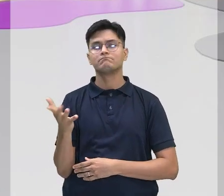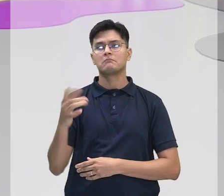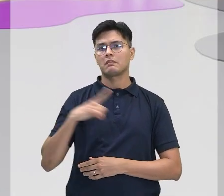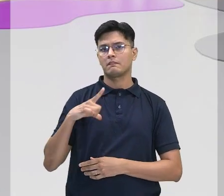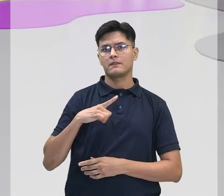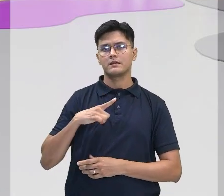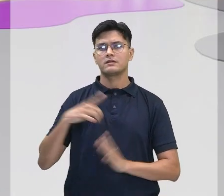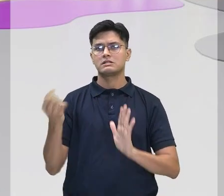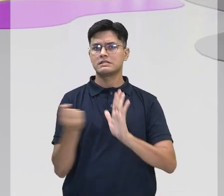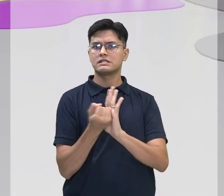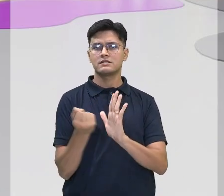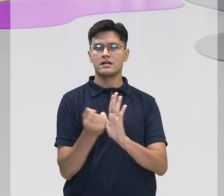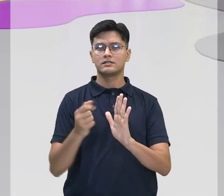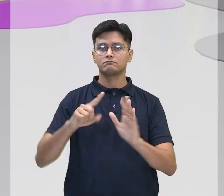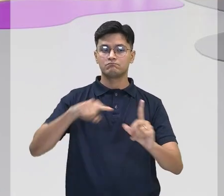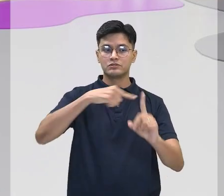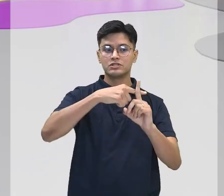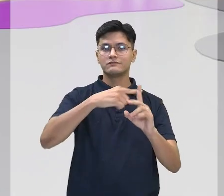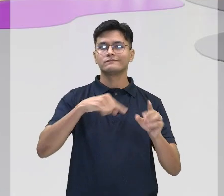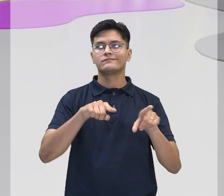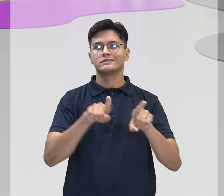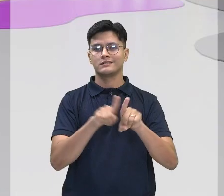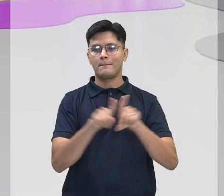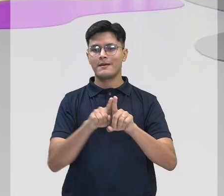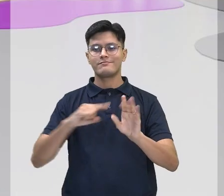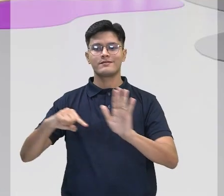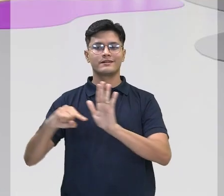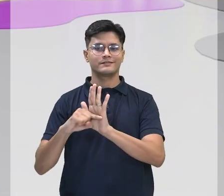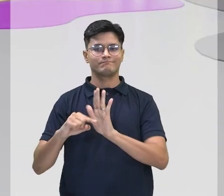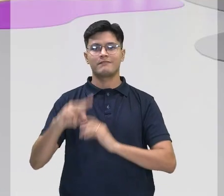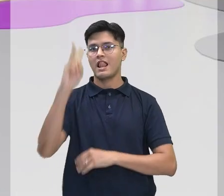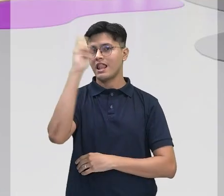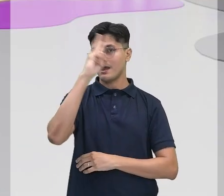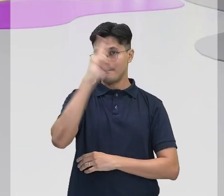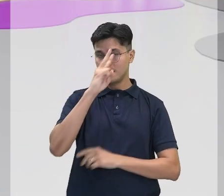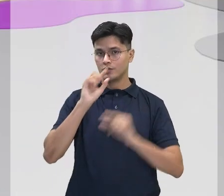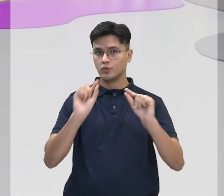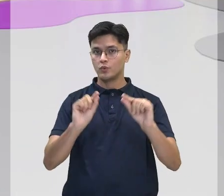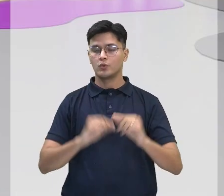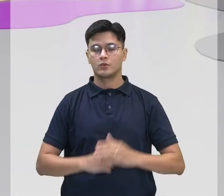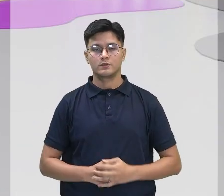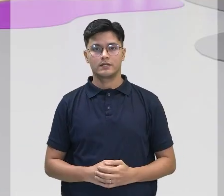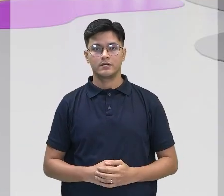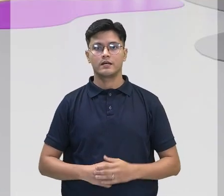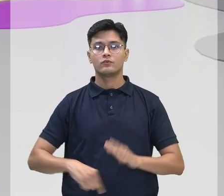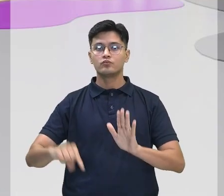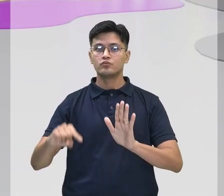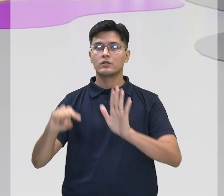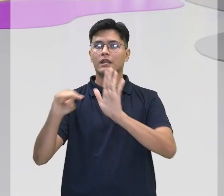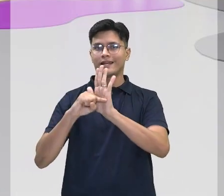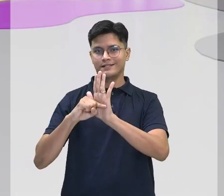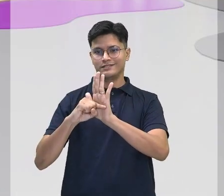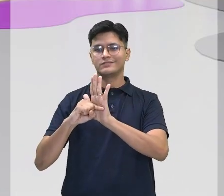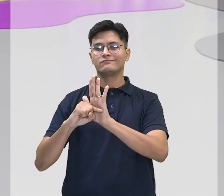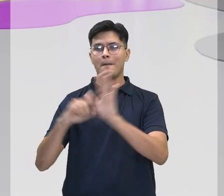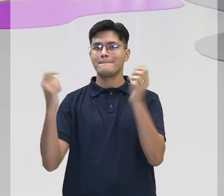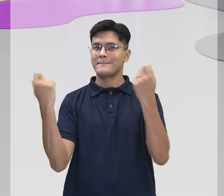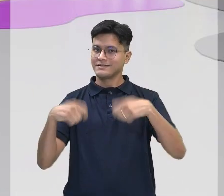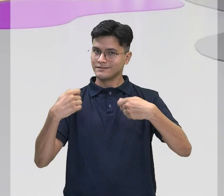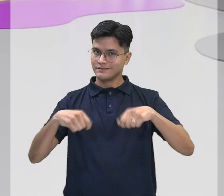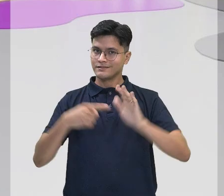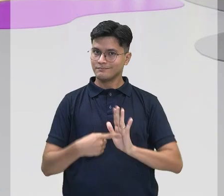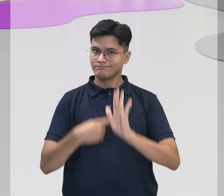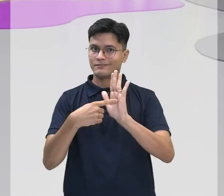sinais negativos. Lembrando que o sinal negativo ele é obrigatório aparecer ao lado do número quando esse número